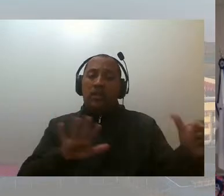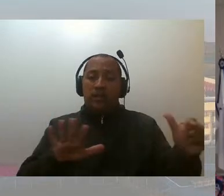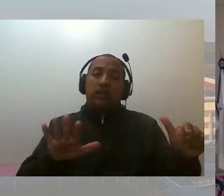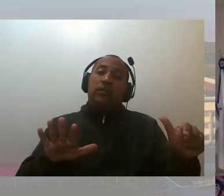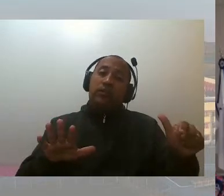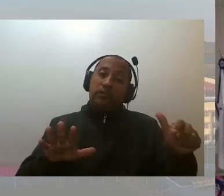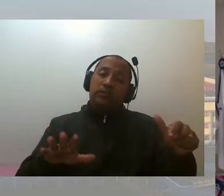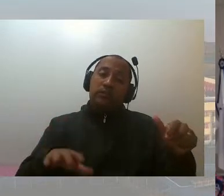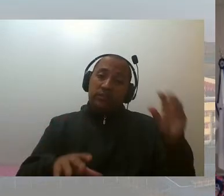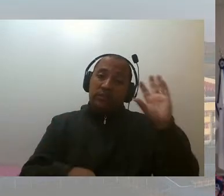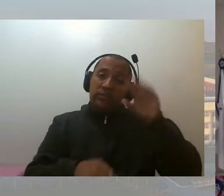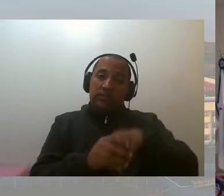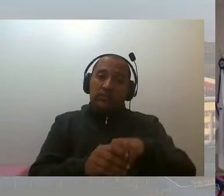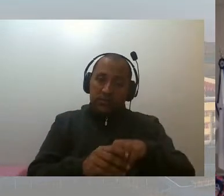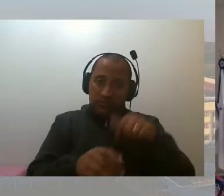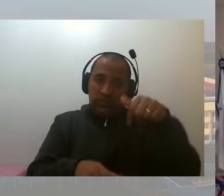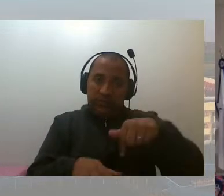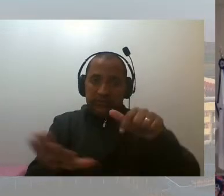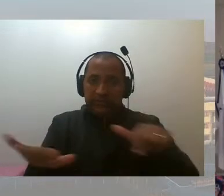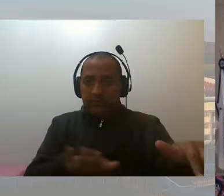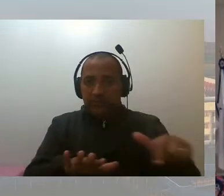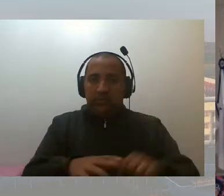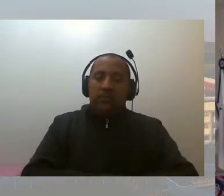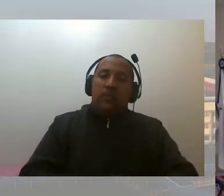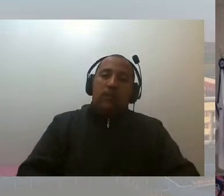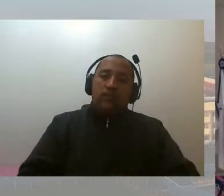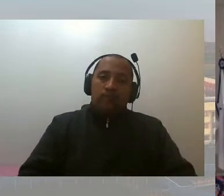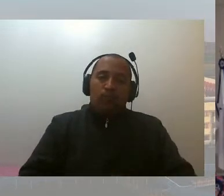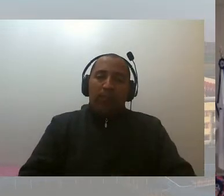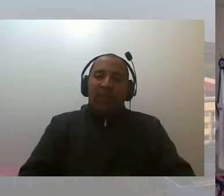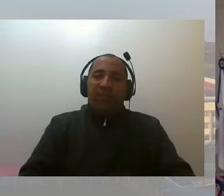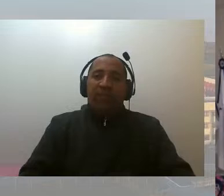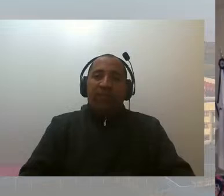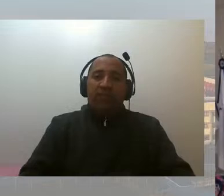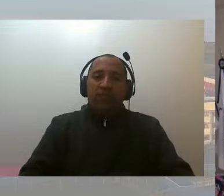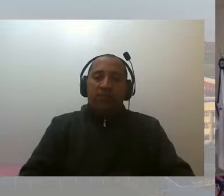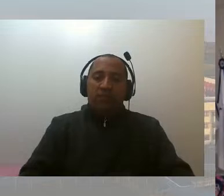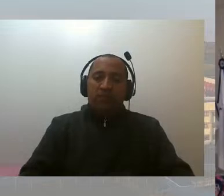ajustar naquela semana. Tá bem? Ok. Sara?